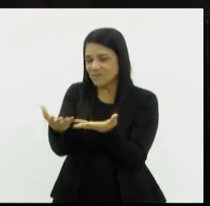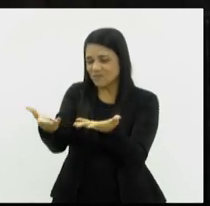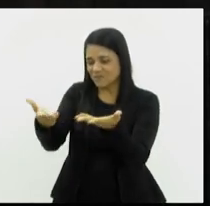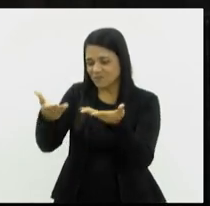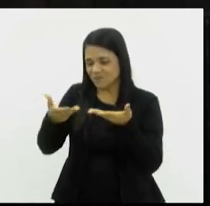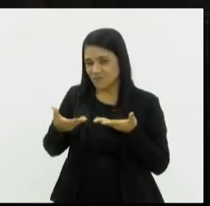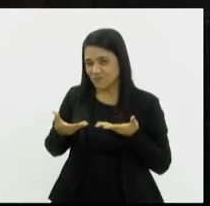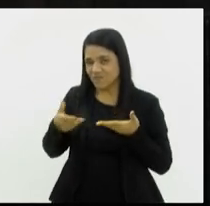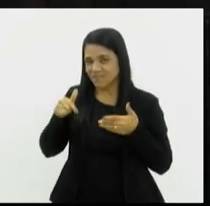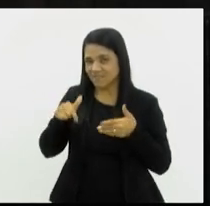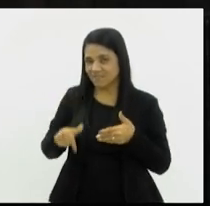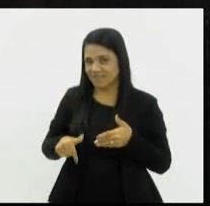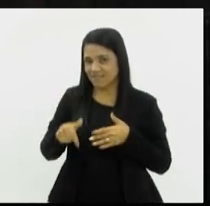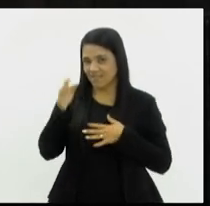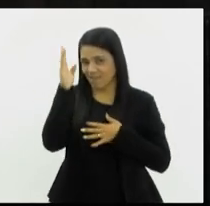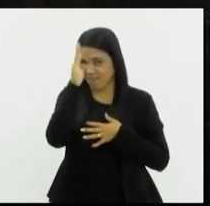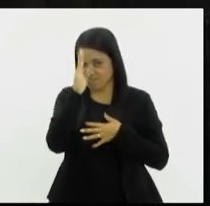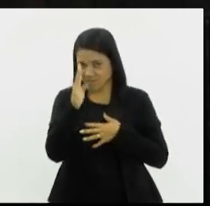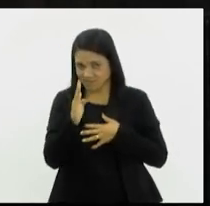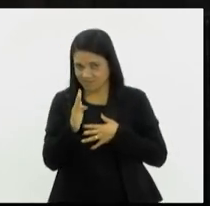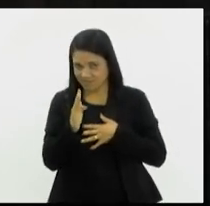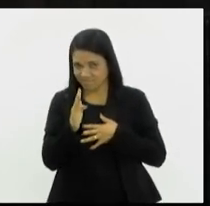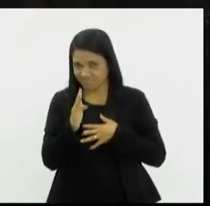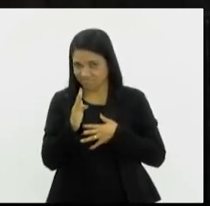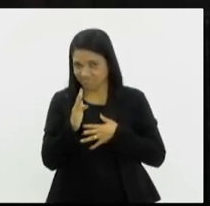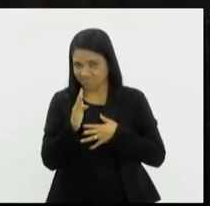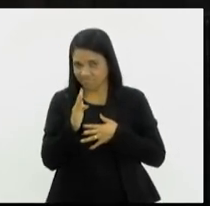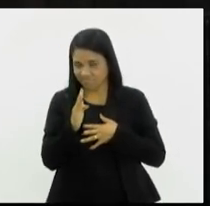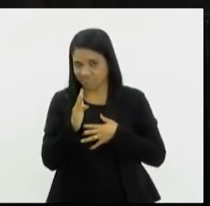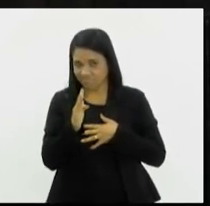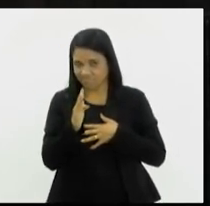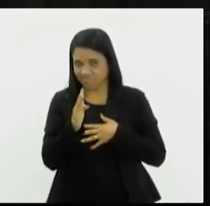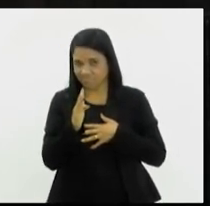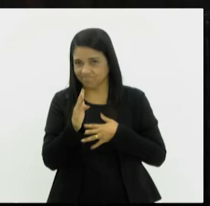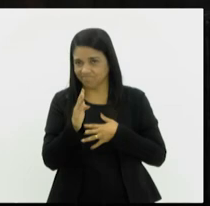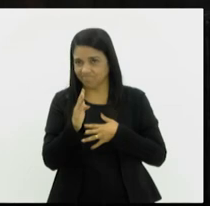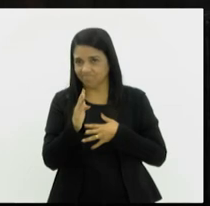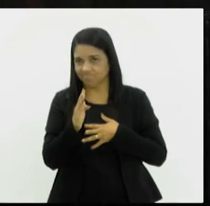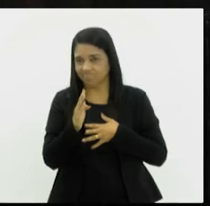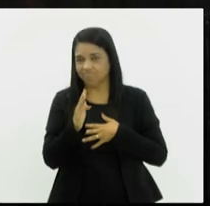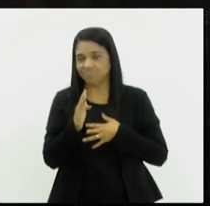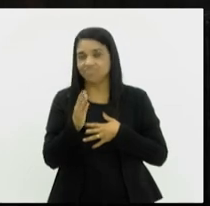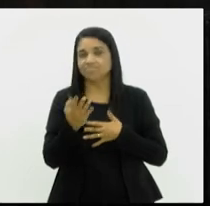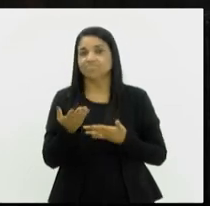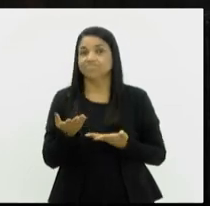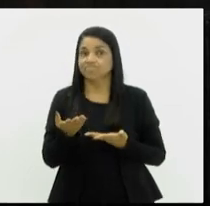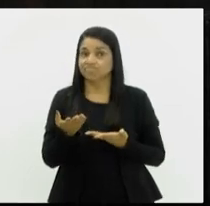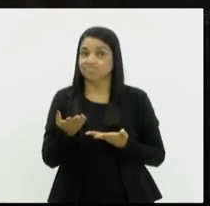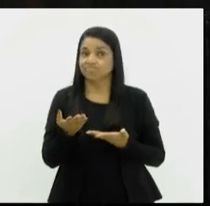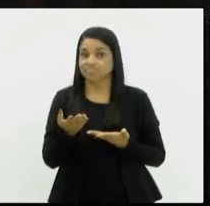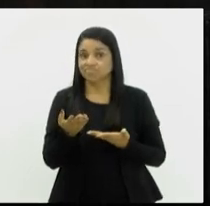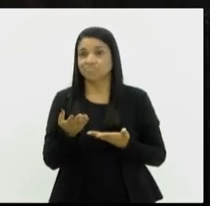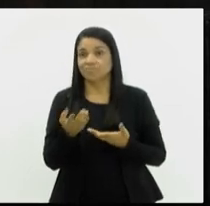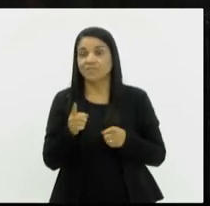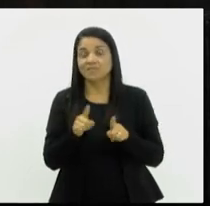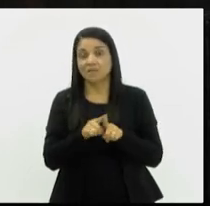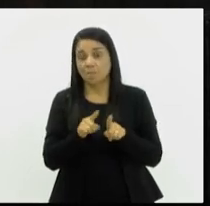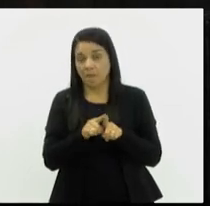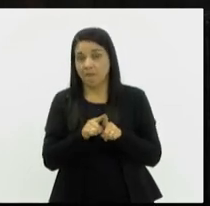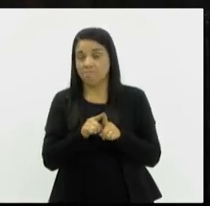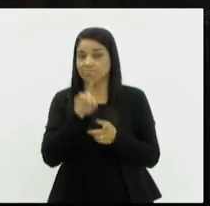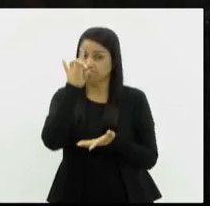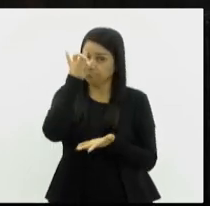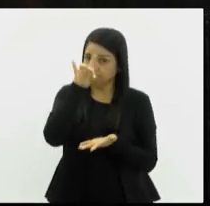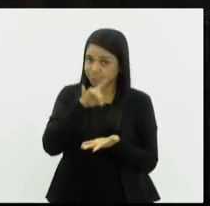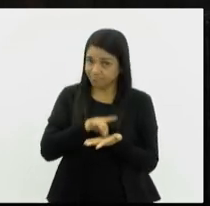shows aqui na nossa cidade do Rio de Janeiro. E também quero